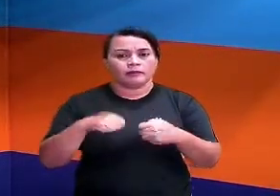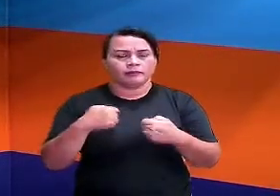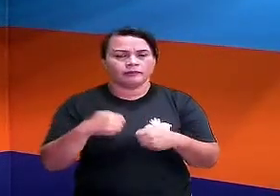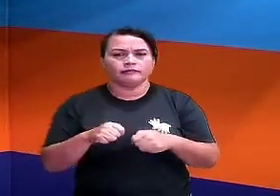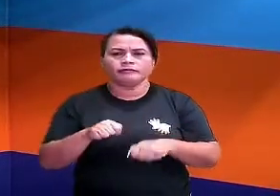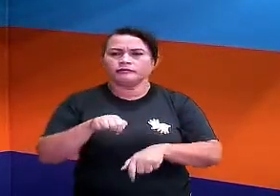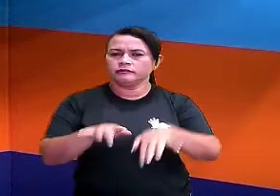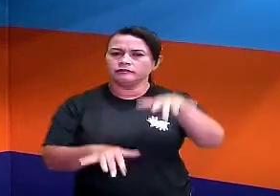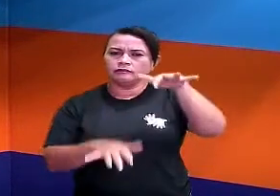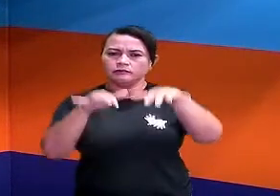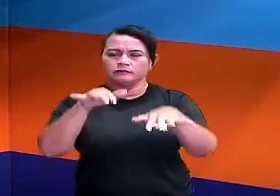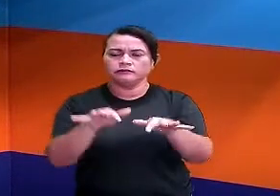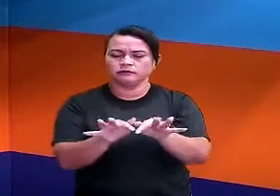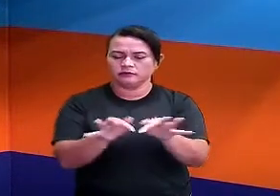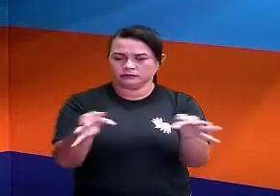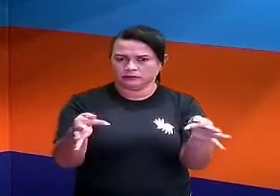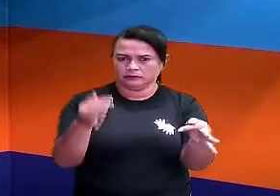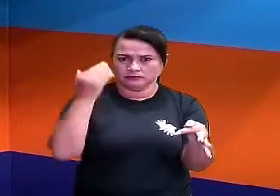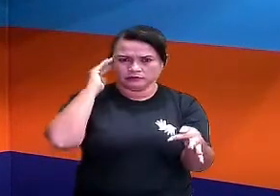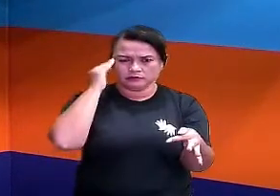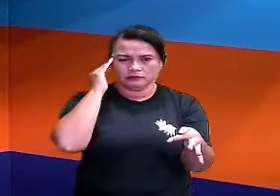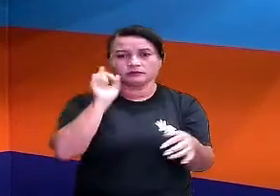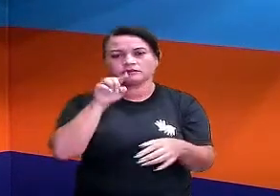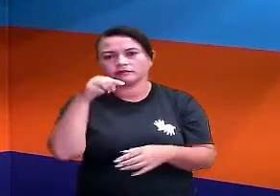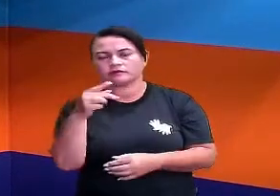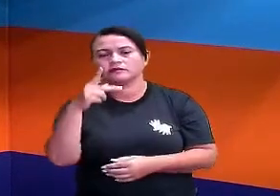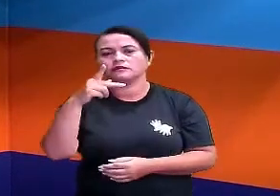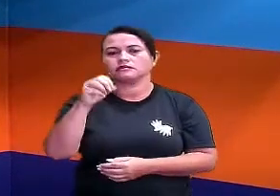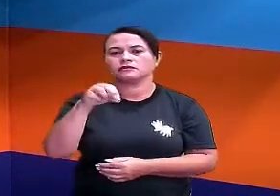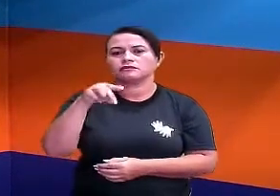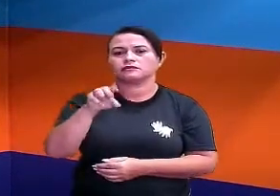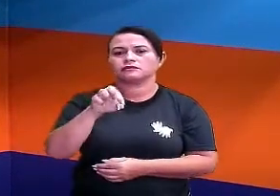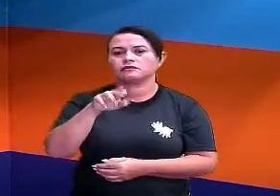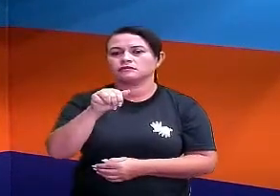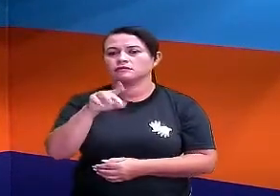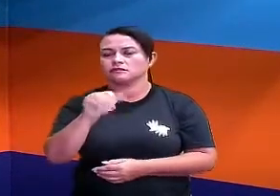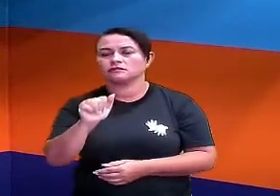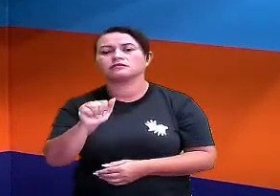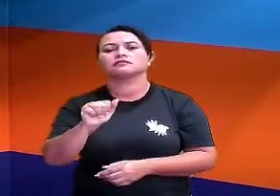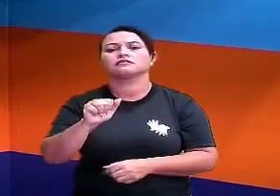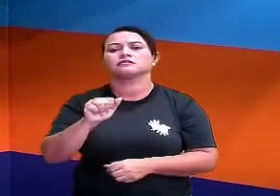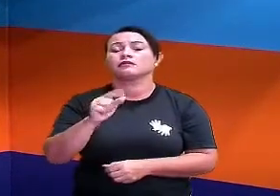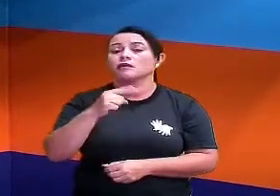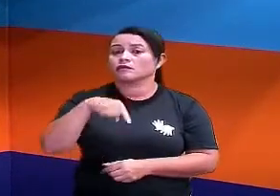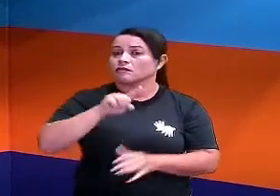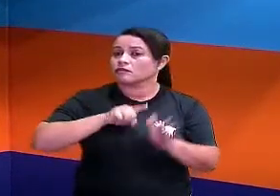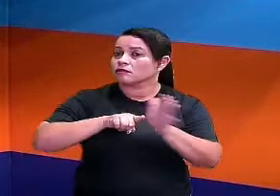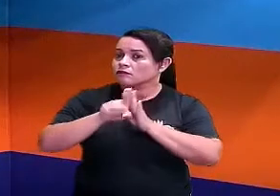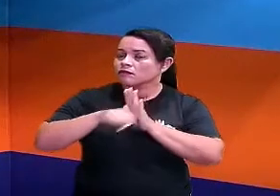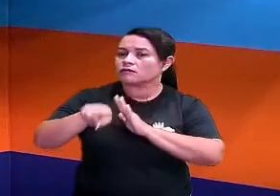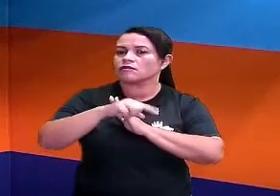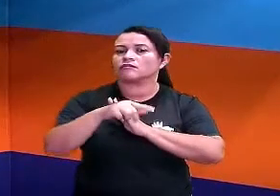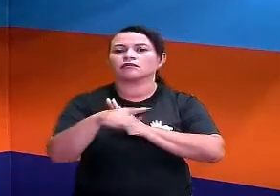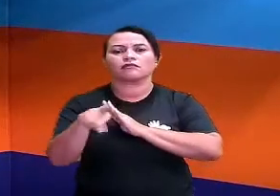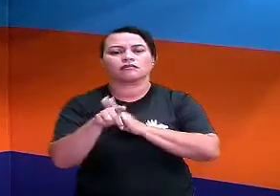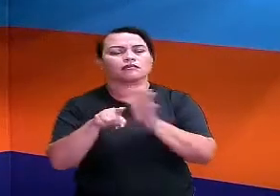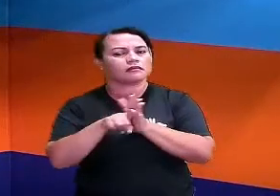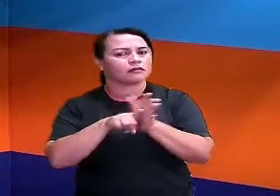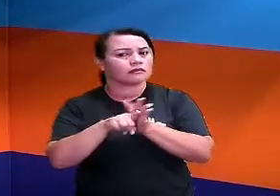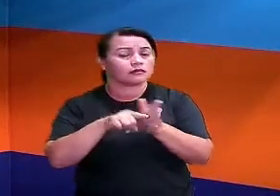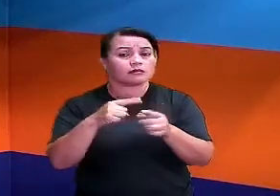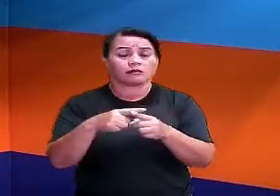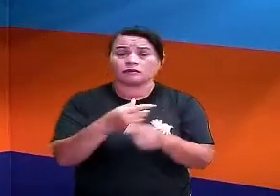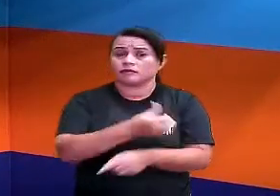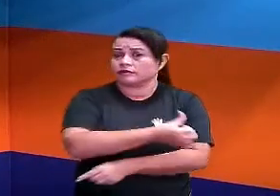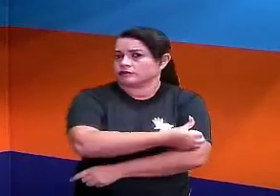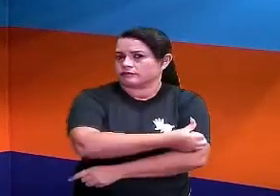aritmética simples, tá? E aí a ponderada, vocês vão pesquisar, vocês vão ver com o professor de vocês, né? Porque o sexto